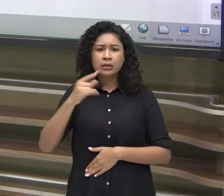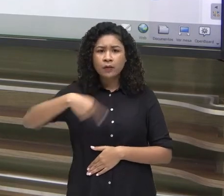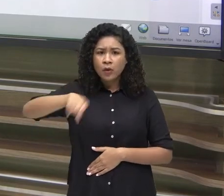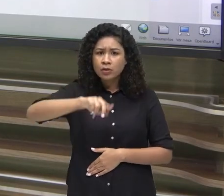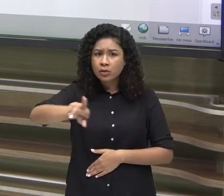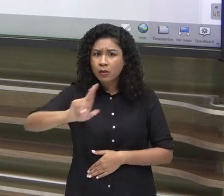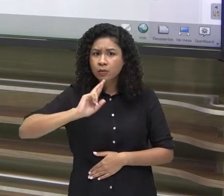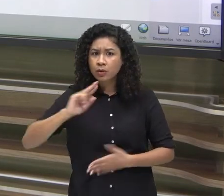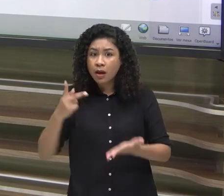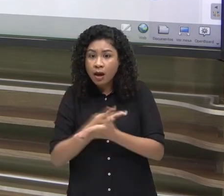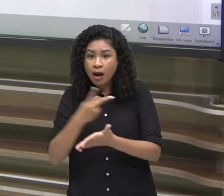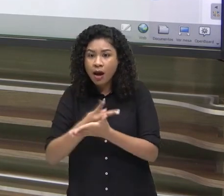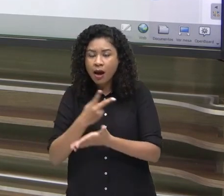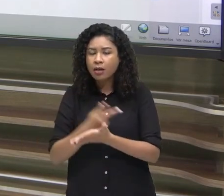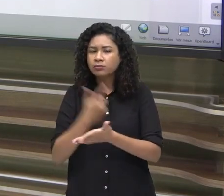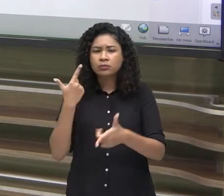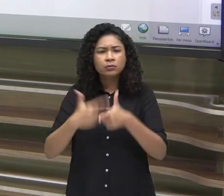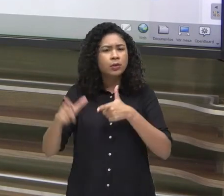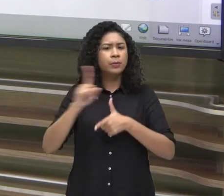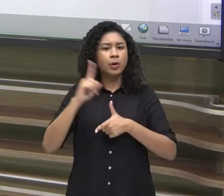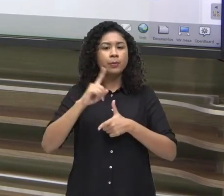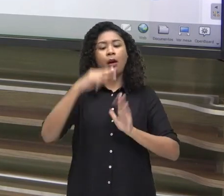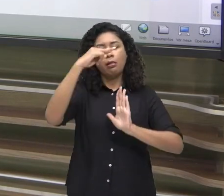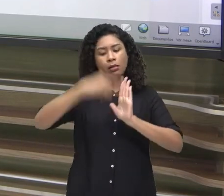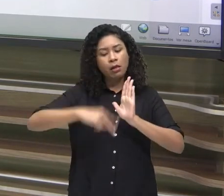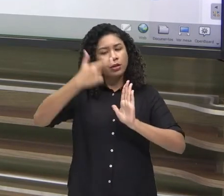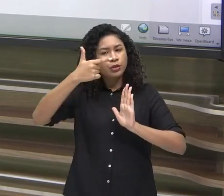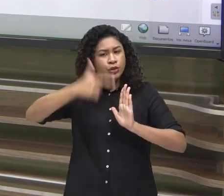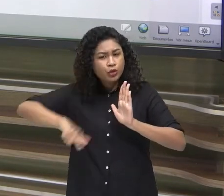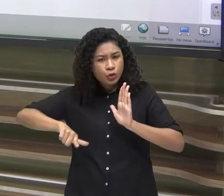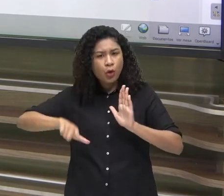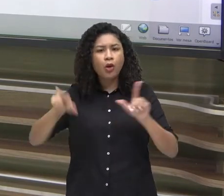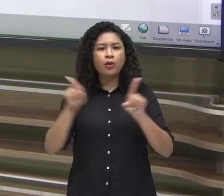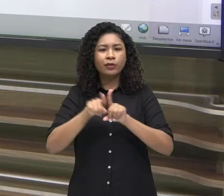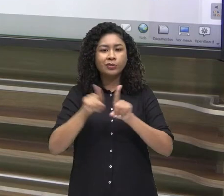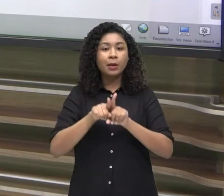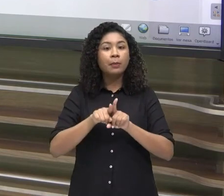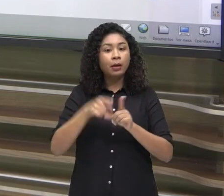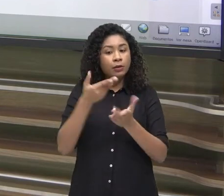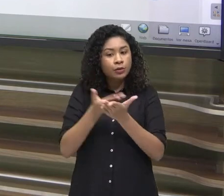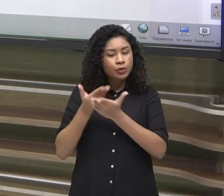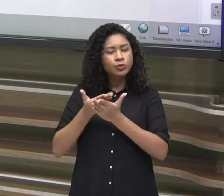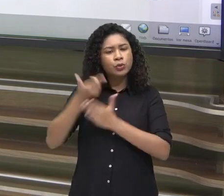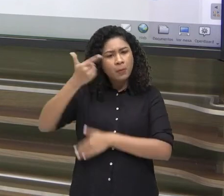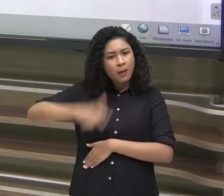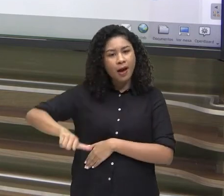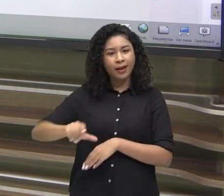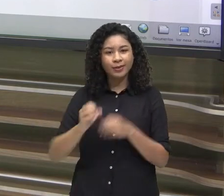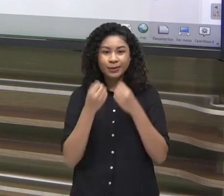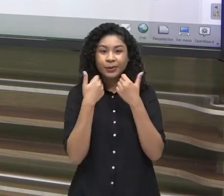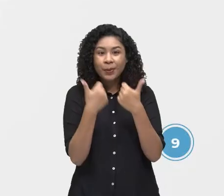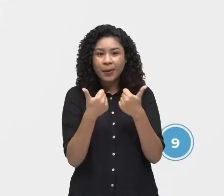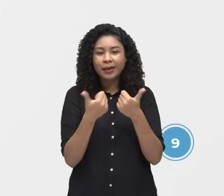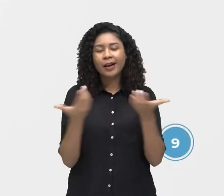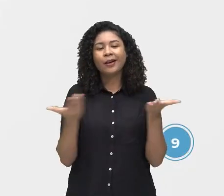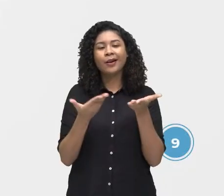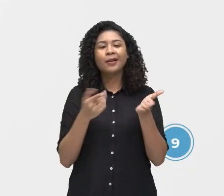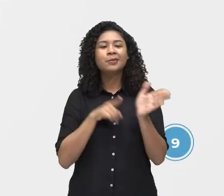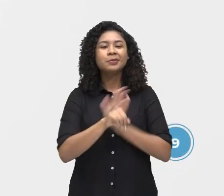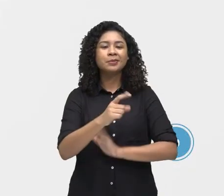acertou, confere de novo, dá uma lida aí na função do nosso sistema digestório, certo? Vamos lá para a nossa questão de número